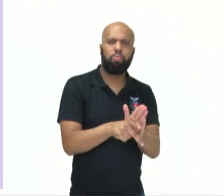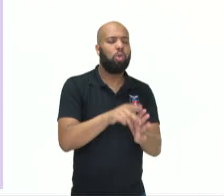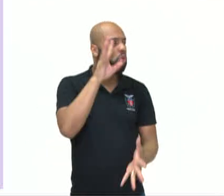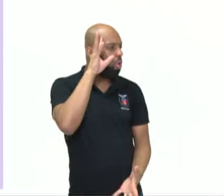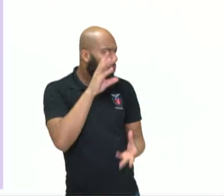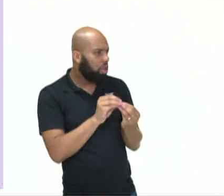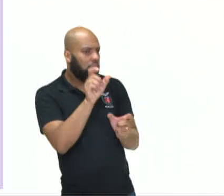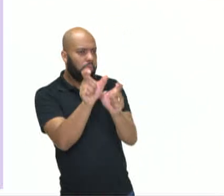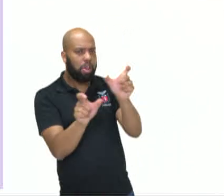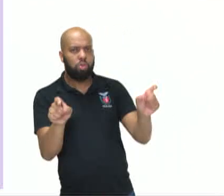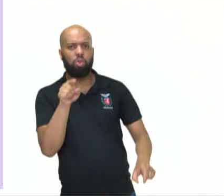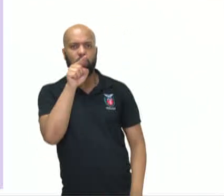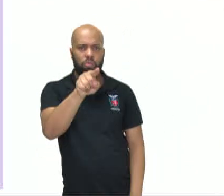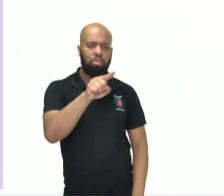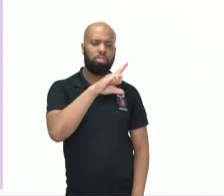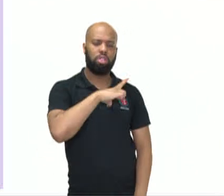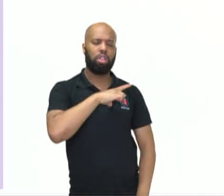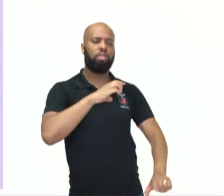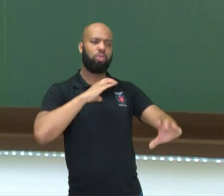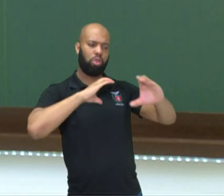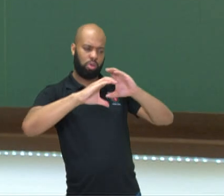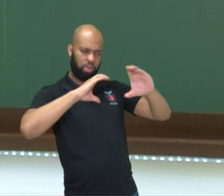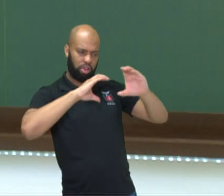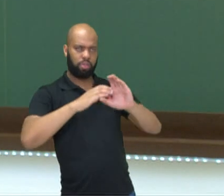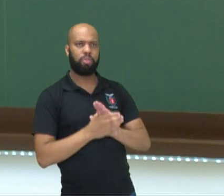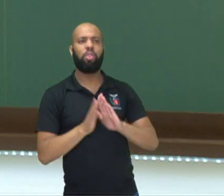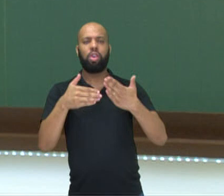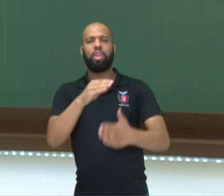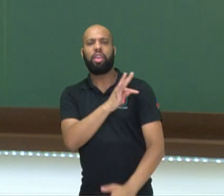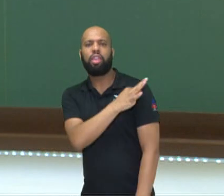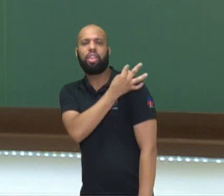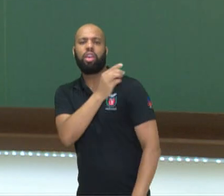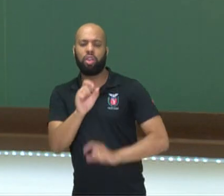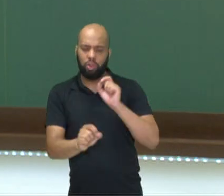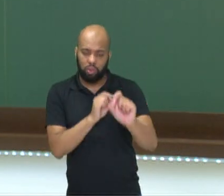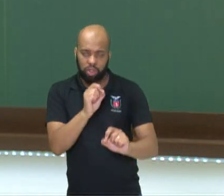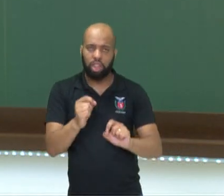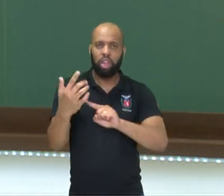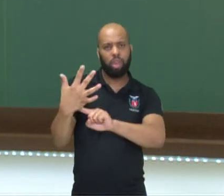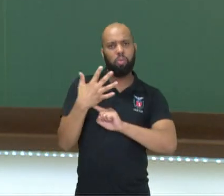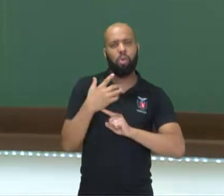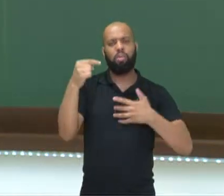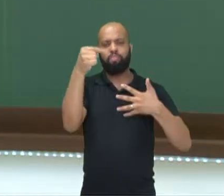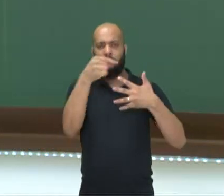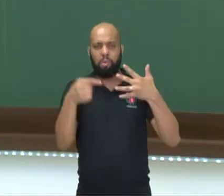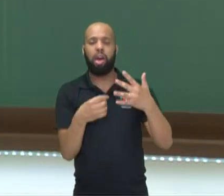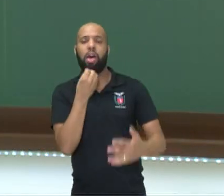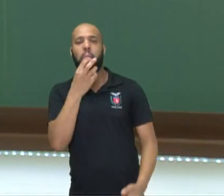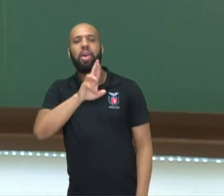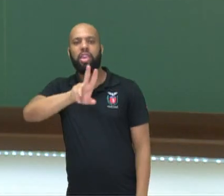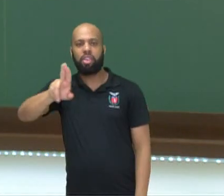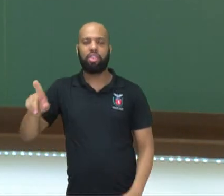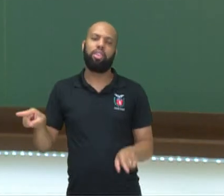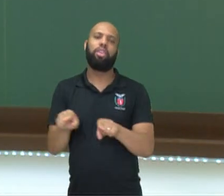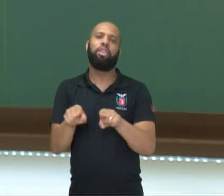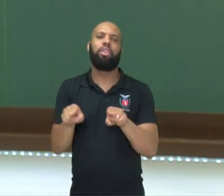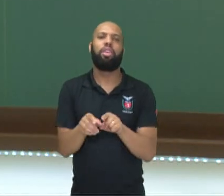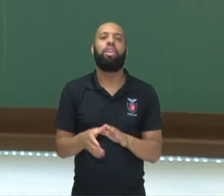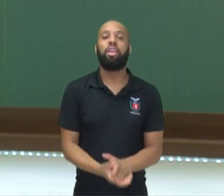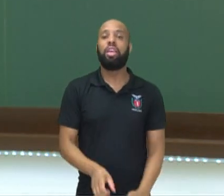quais você está se comunicando. Então, essa técnica, ela nos traz muitos benefícios. Quando